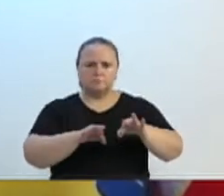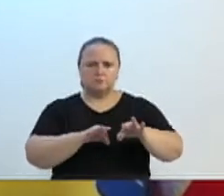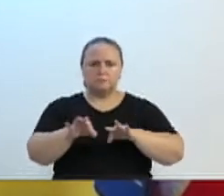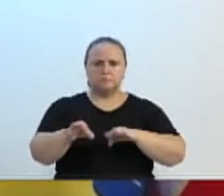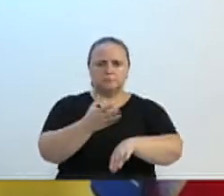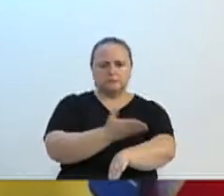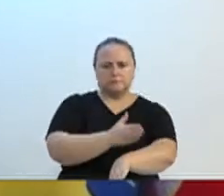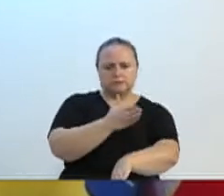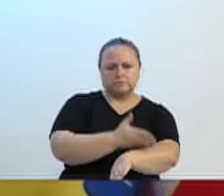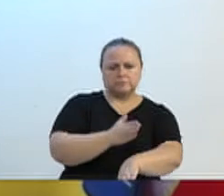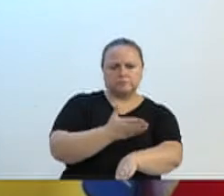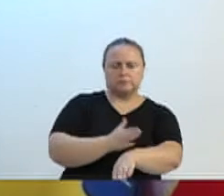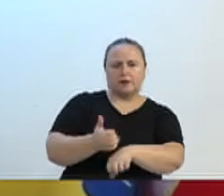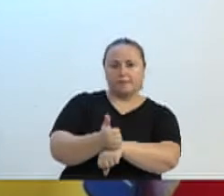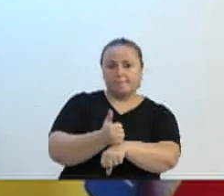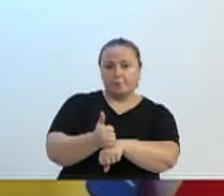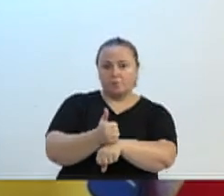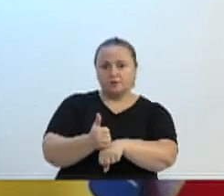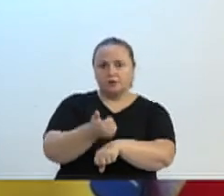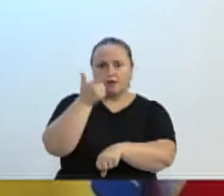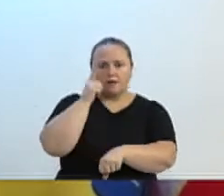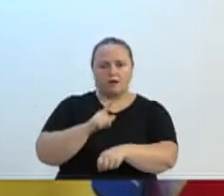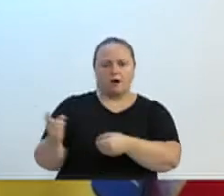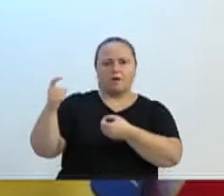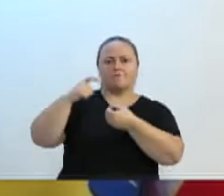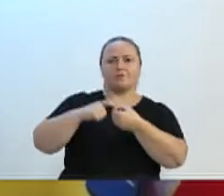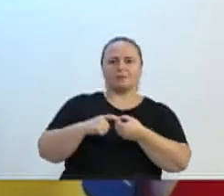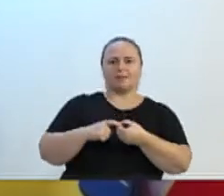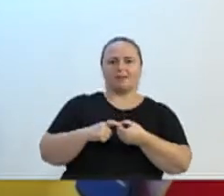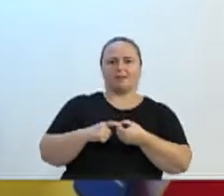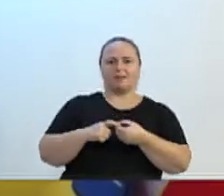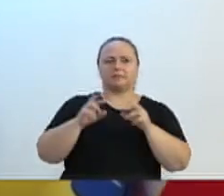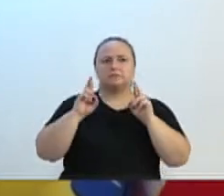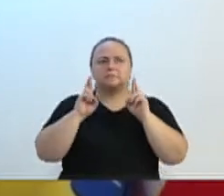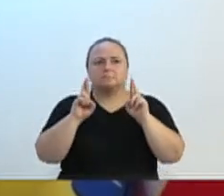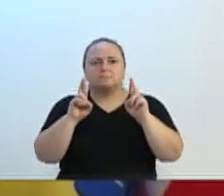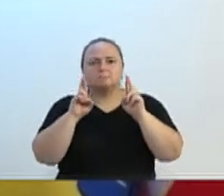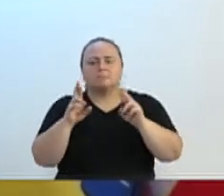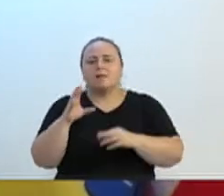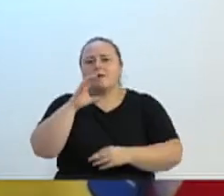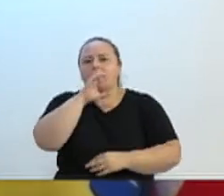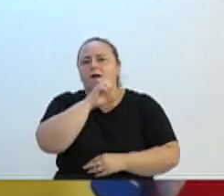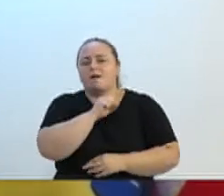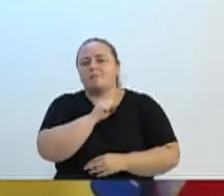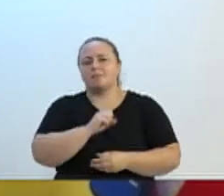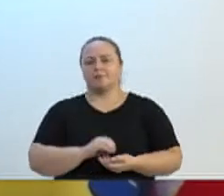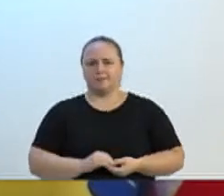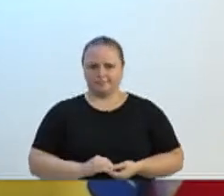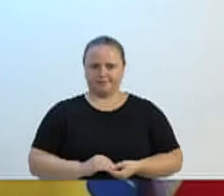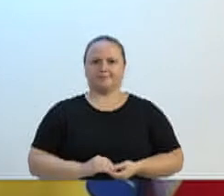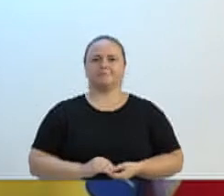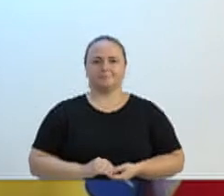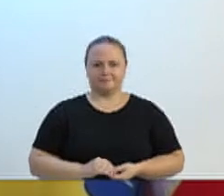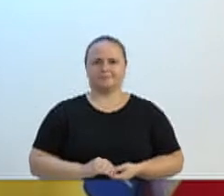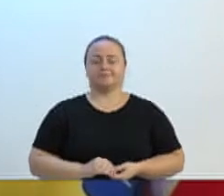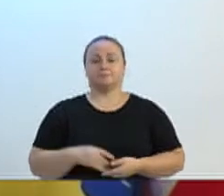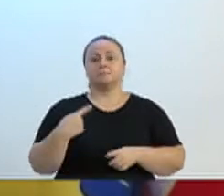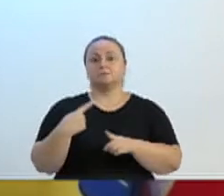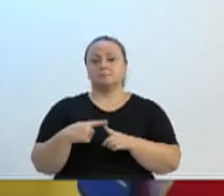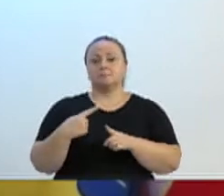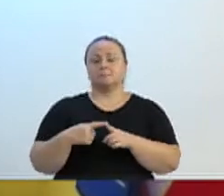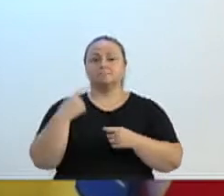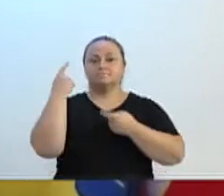treinando seus profissionais para um possível retorno, que esperamos seja o mais breve, pois temos a preocupação com